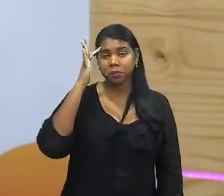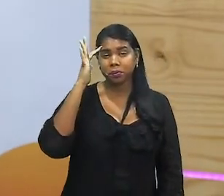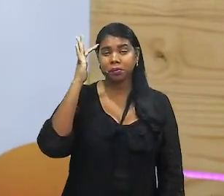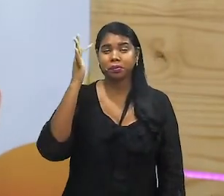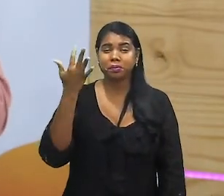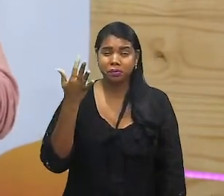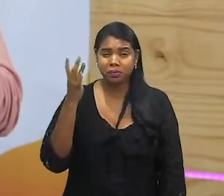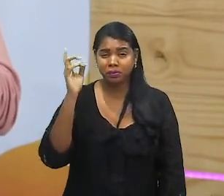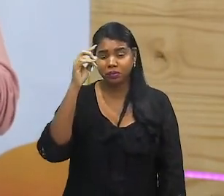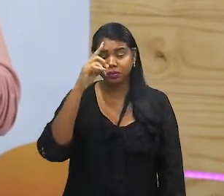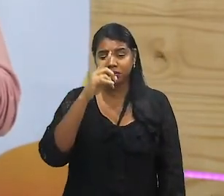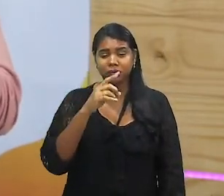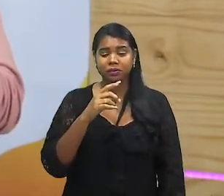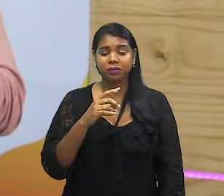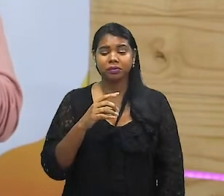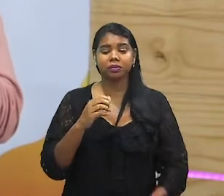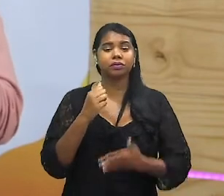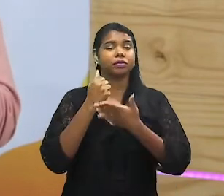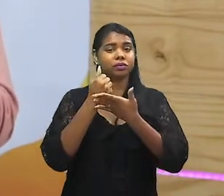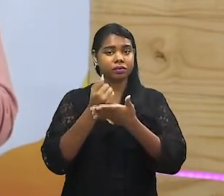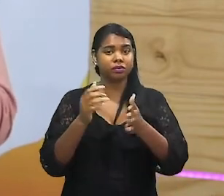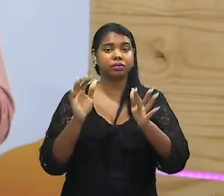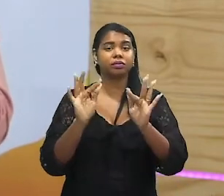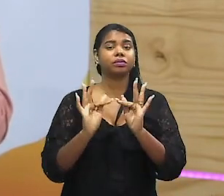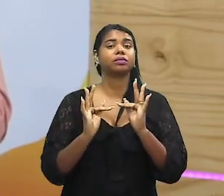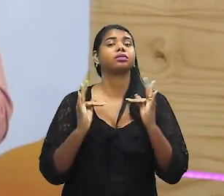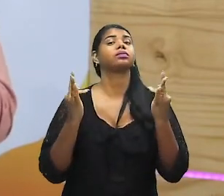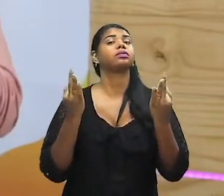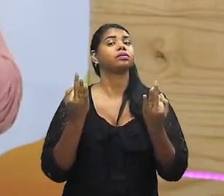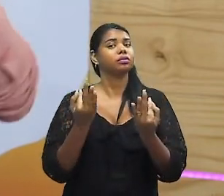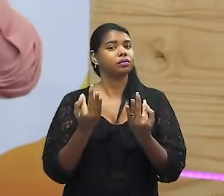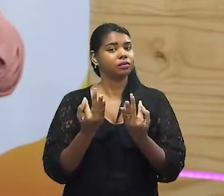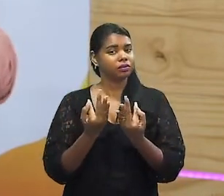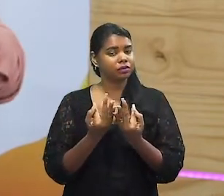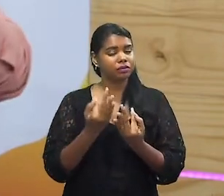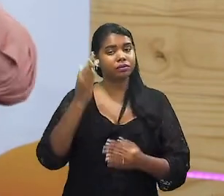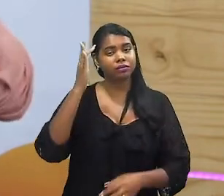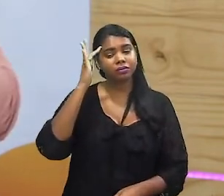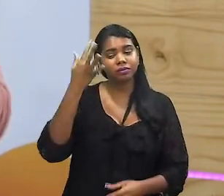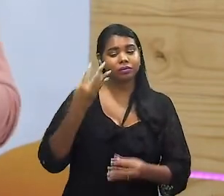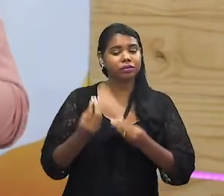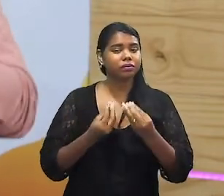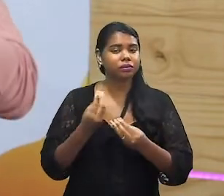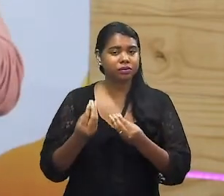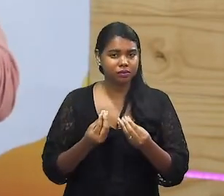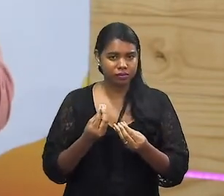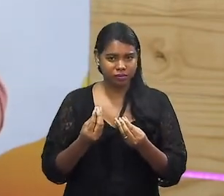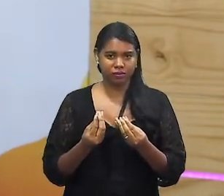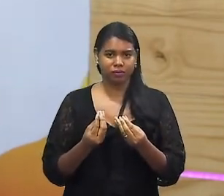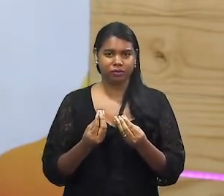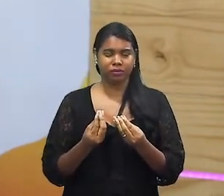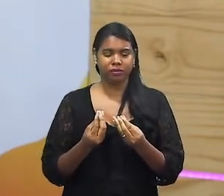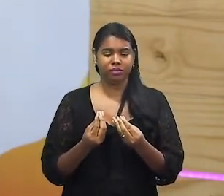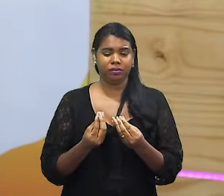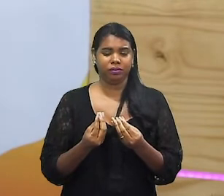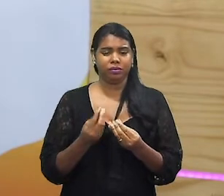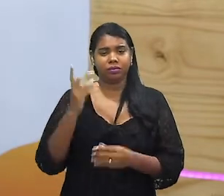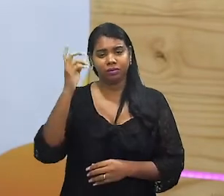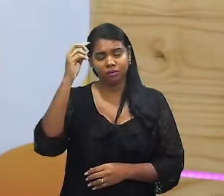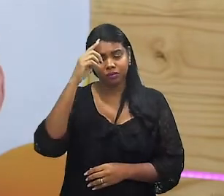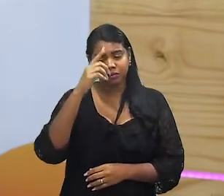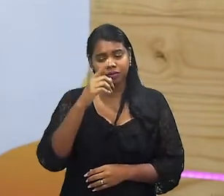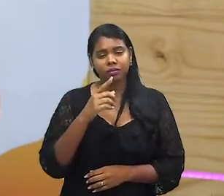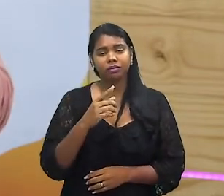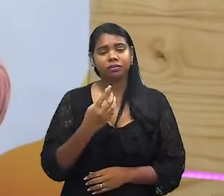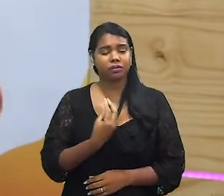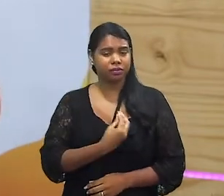decisões apoiada pela família, tá certo? Para resolver aquela situação tão sensível, delicada na qual